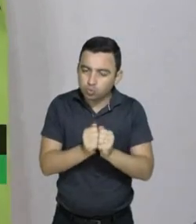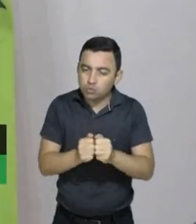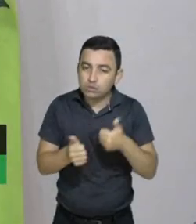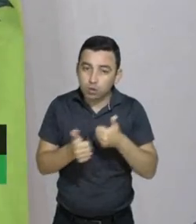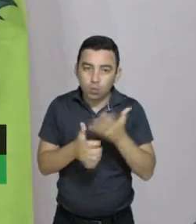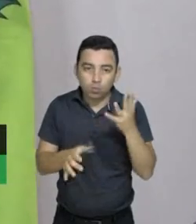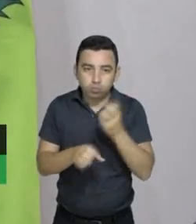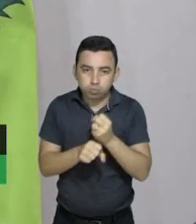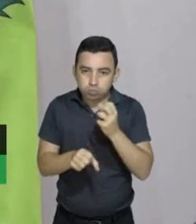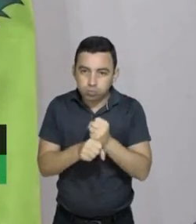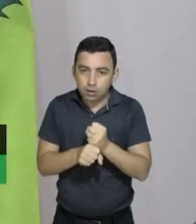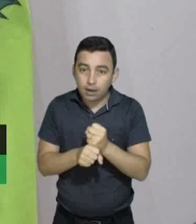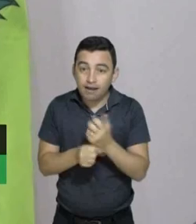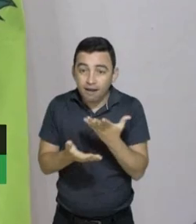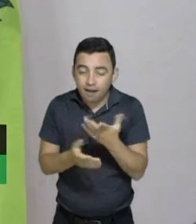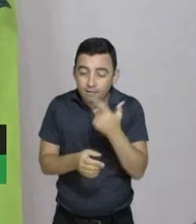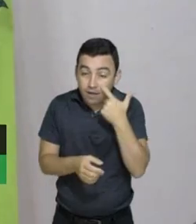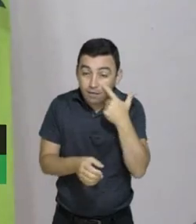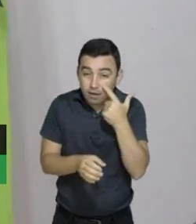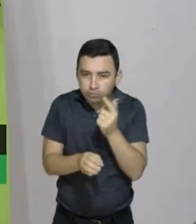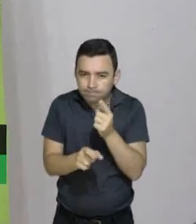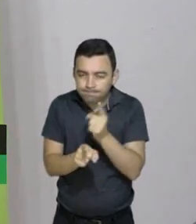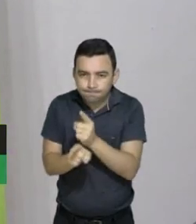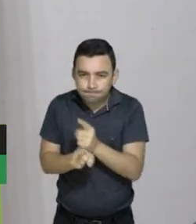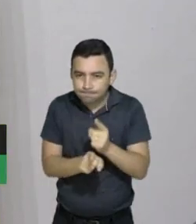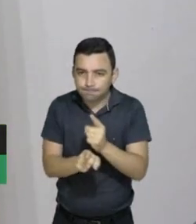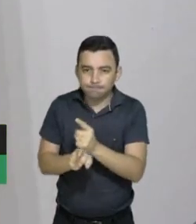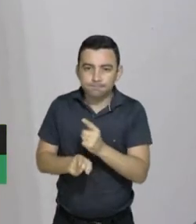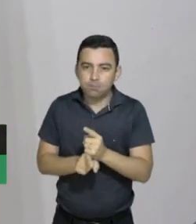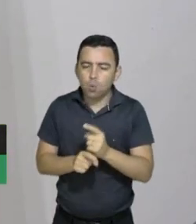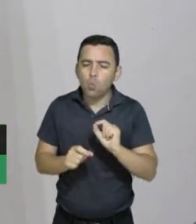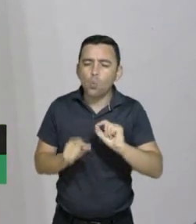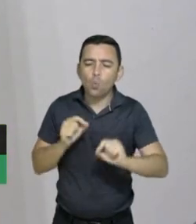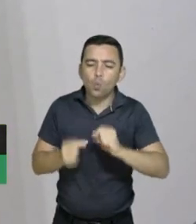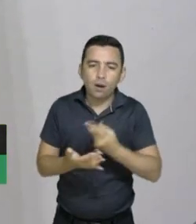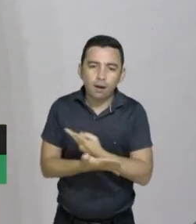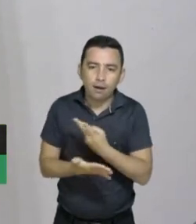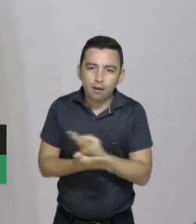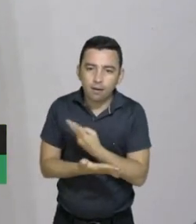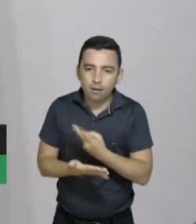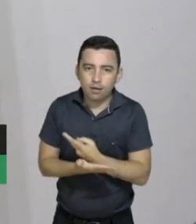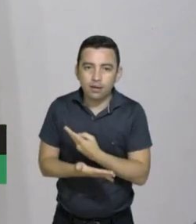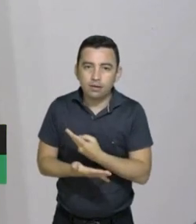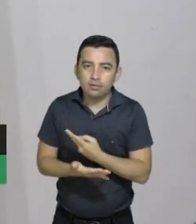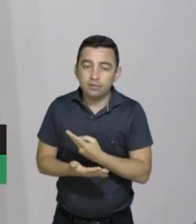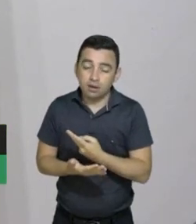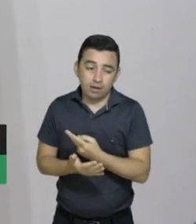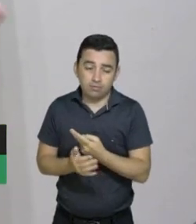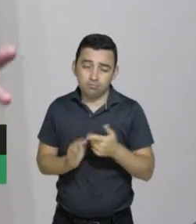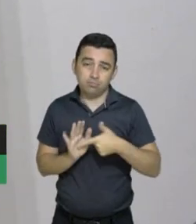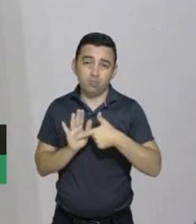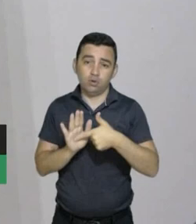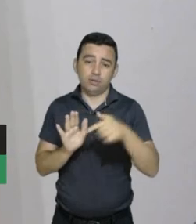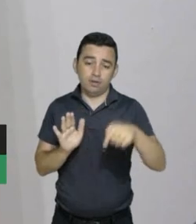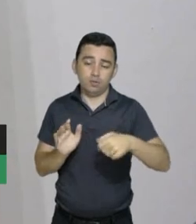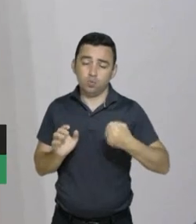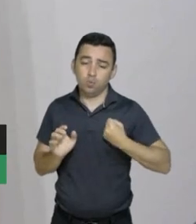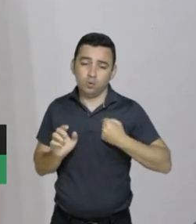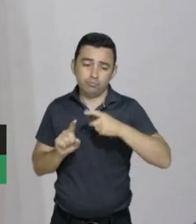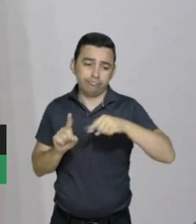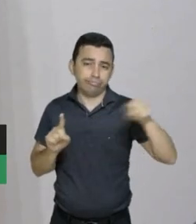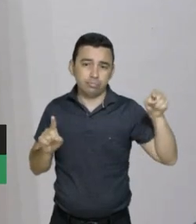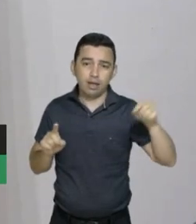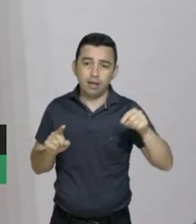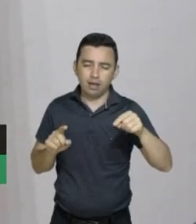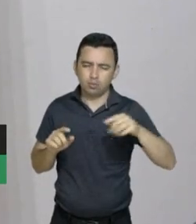para encontrar de fato esses indícios irregularidades para que traga para sua casa aqui números de dados para